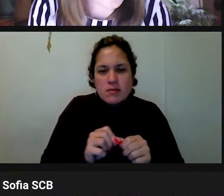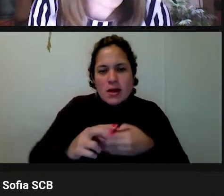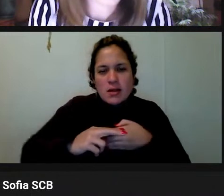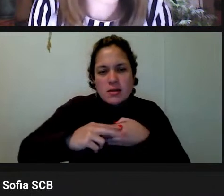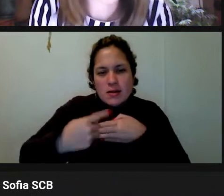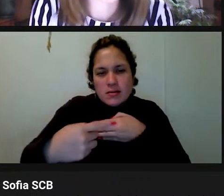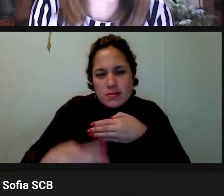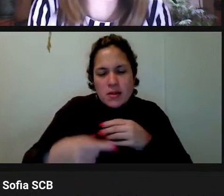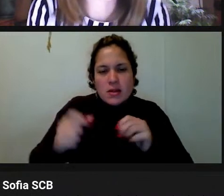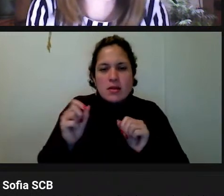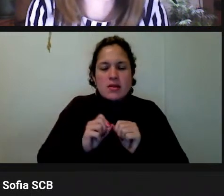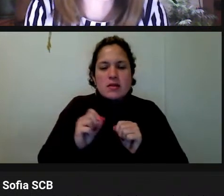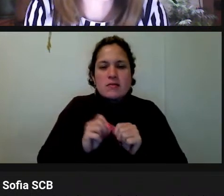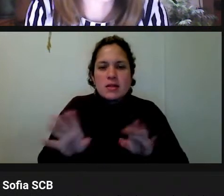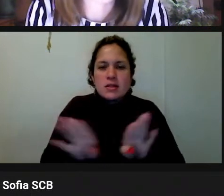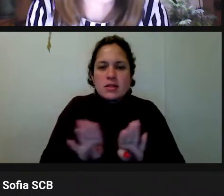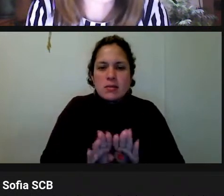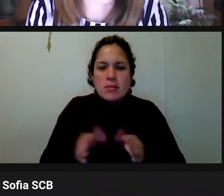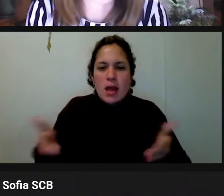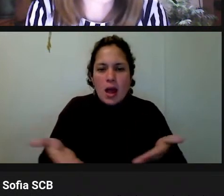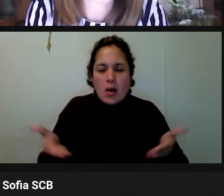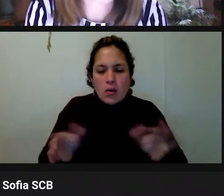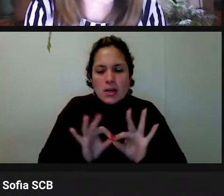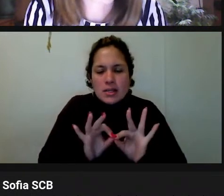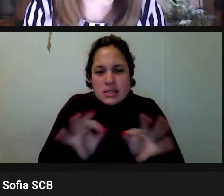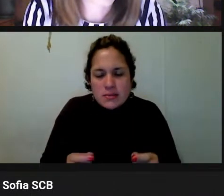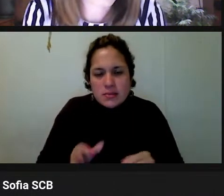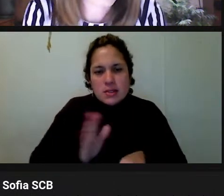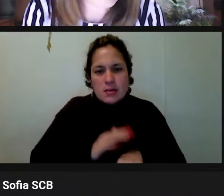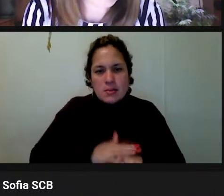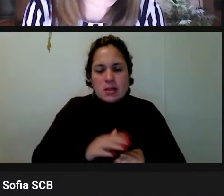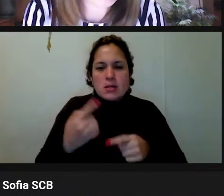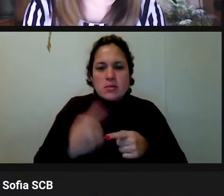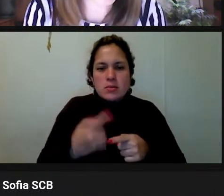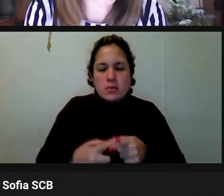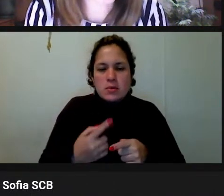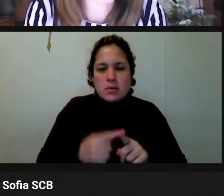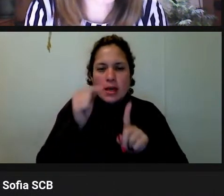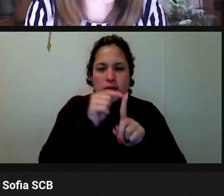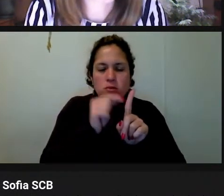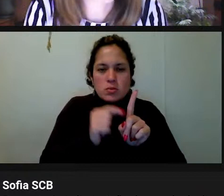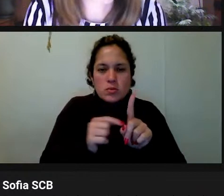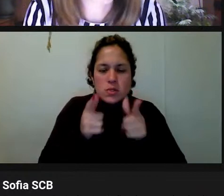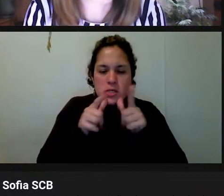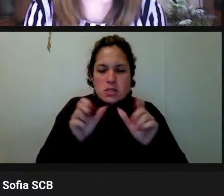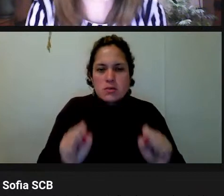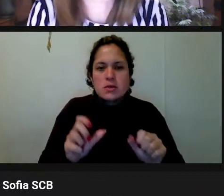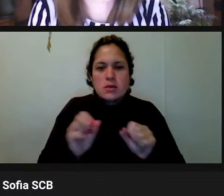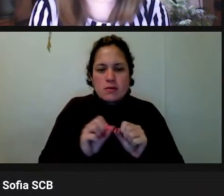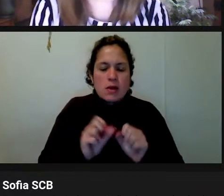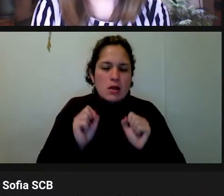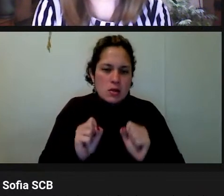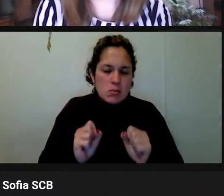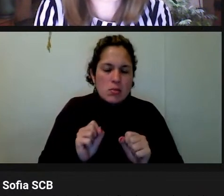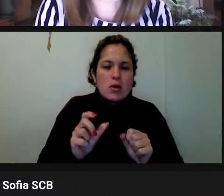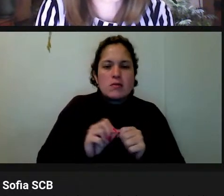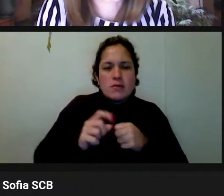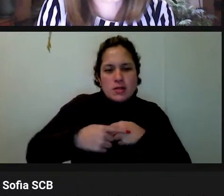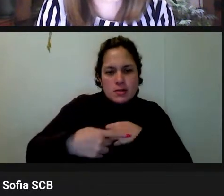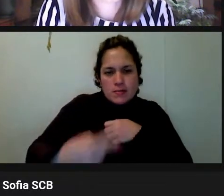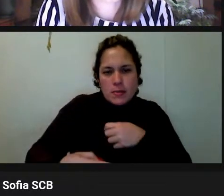flexão se simplificar. Na tipologia linguística, chamam-se as línguas que apresentam flexão, que apresentam declinação, das